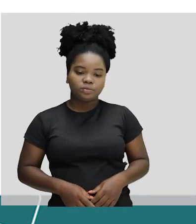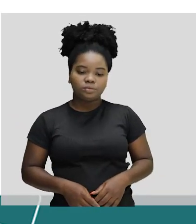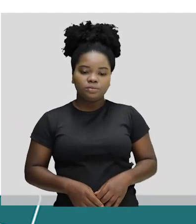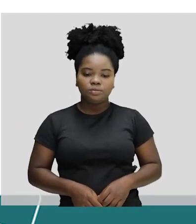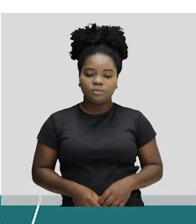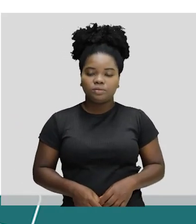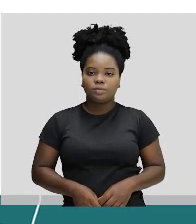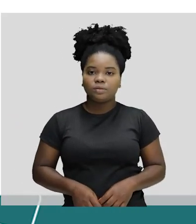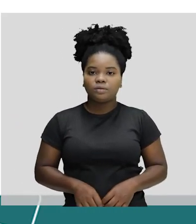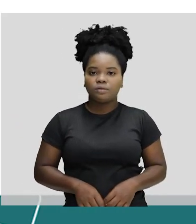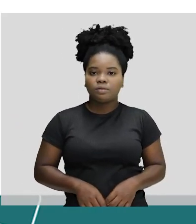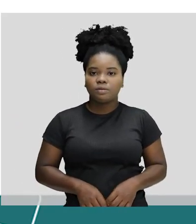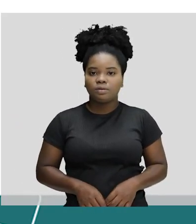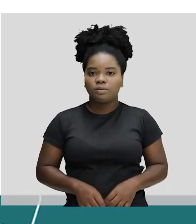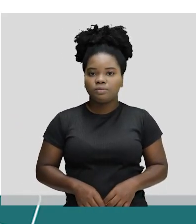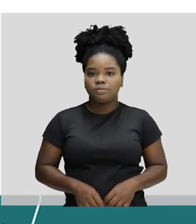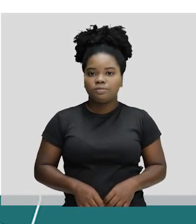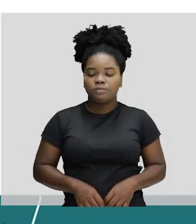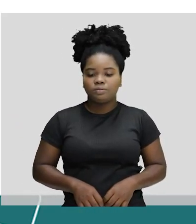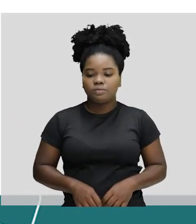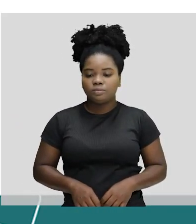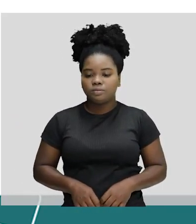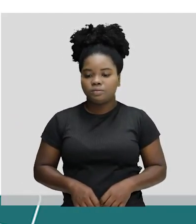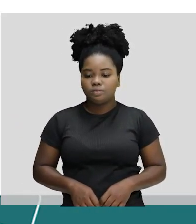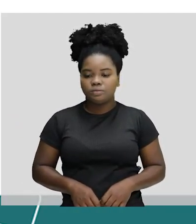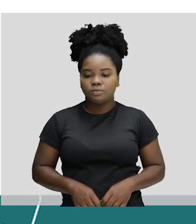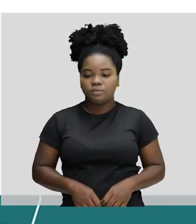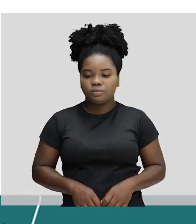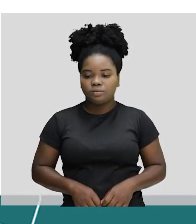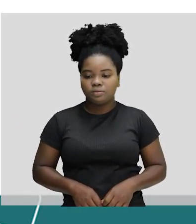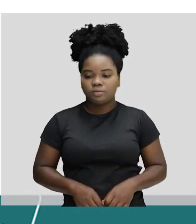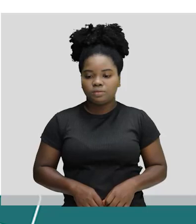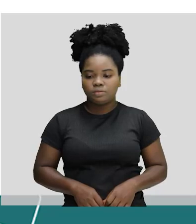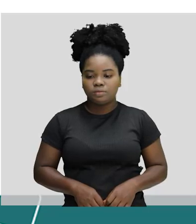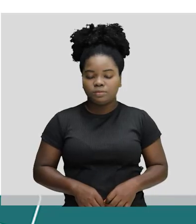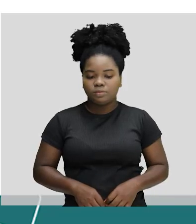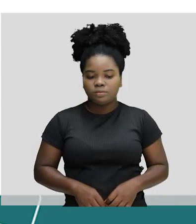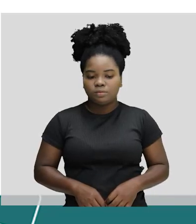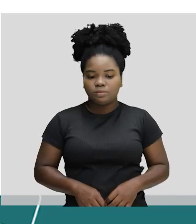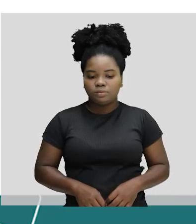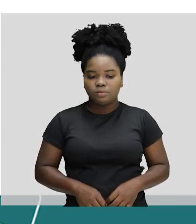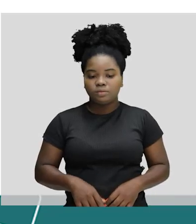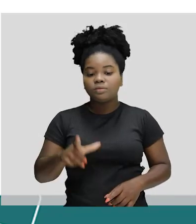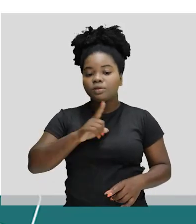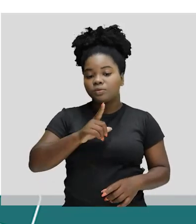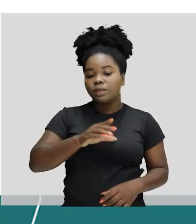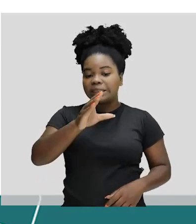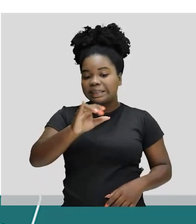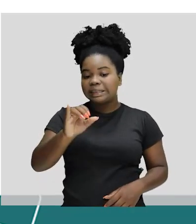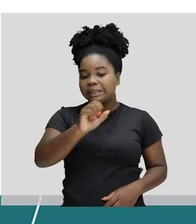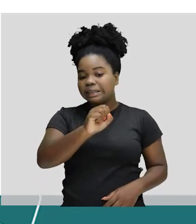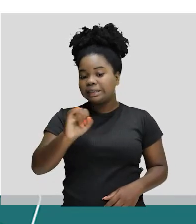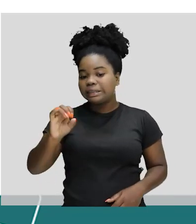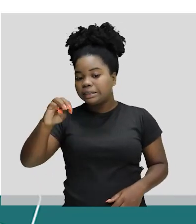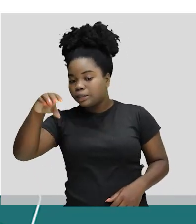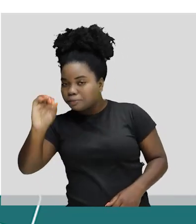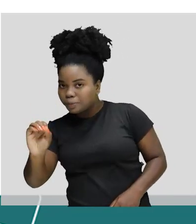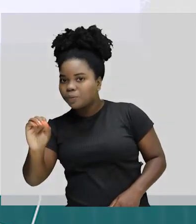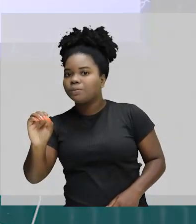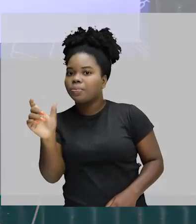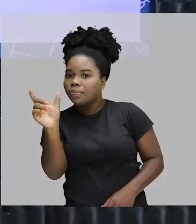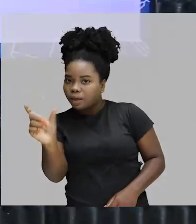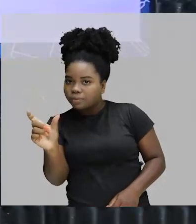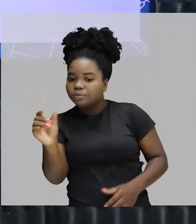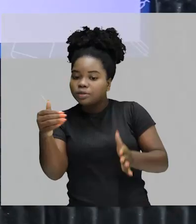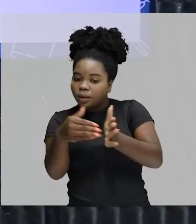em z, ocorre a adaptação da forma latina primitiva para císsimo, né? Então, é uma forma latina que é adaptada